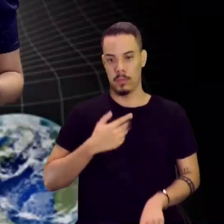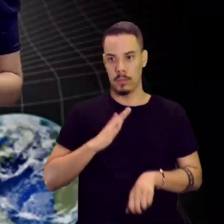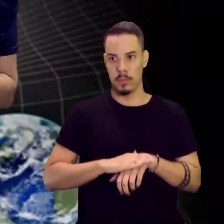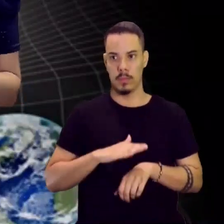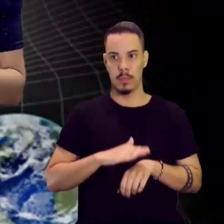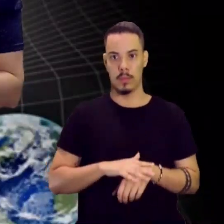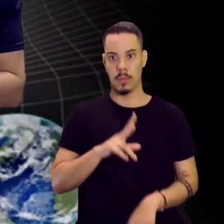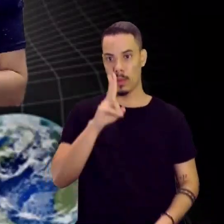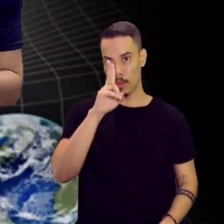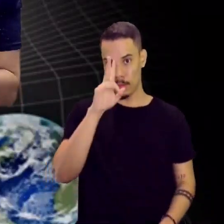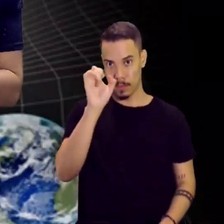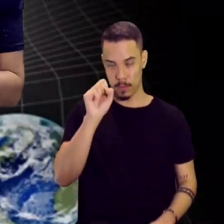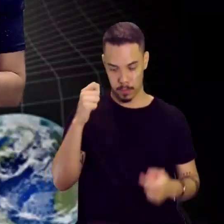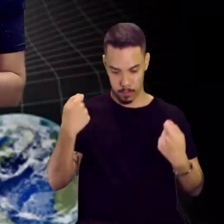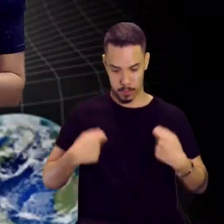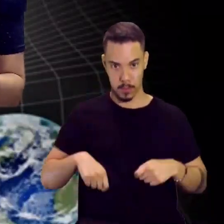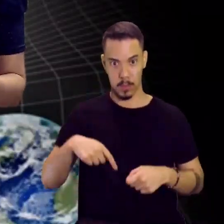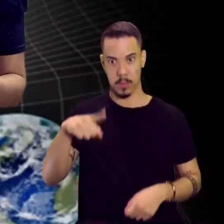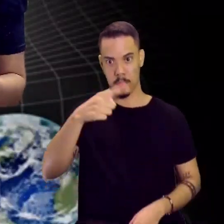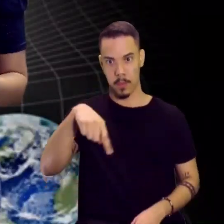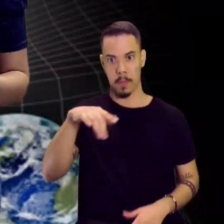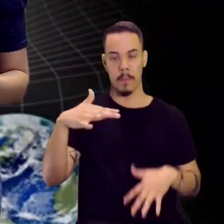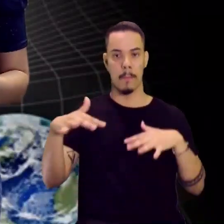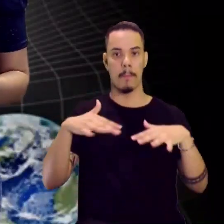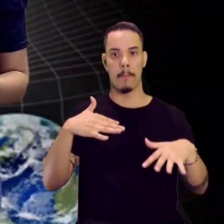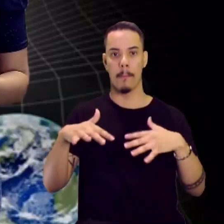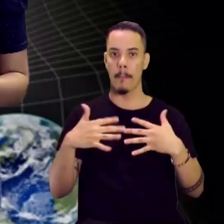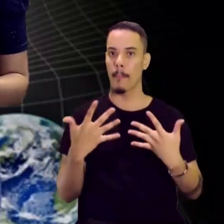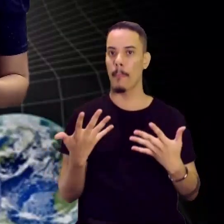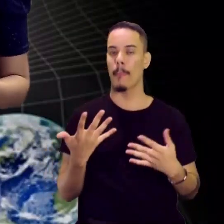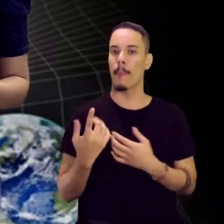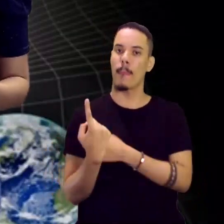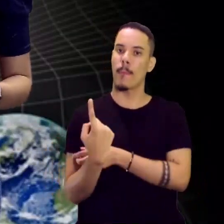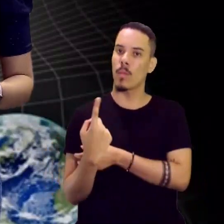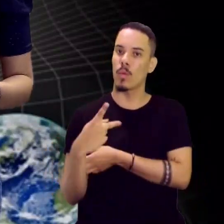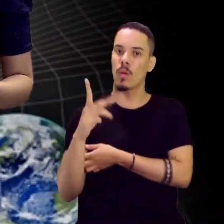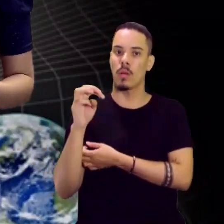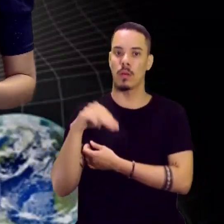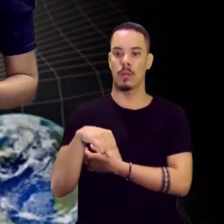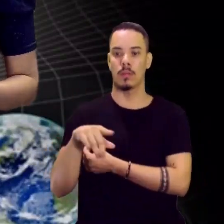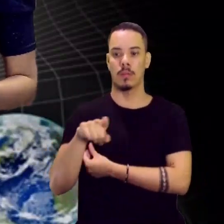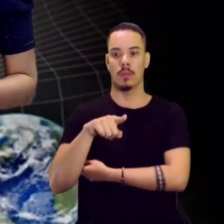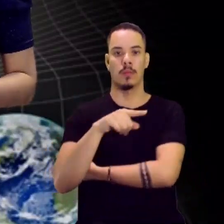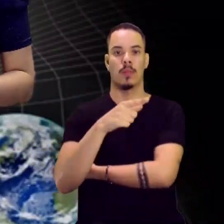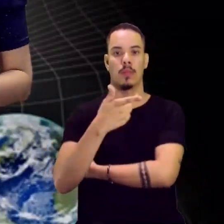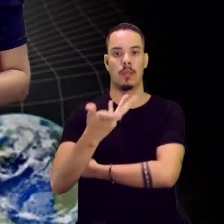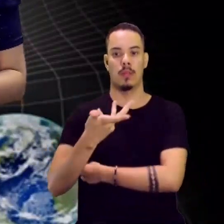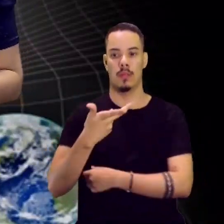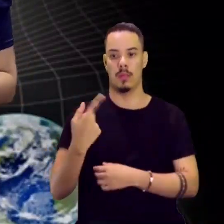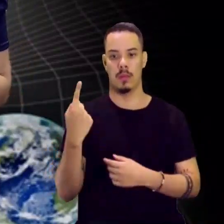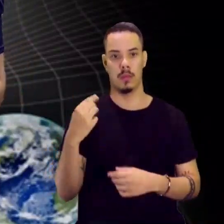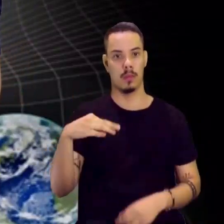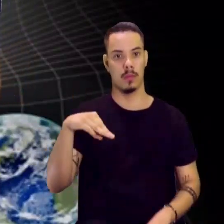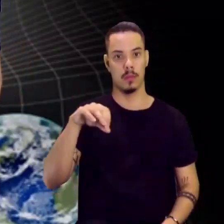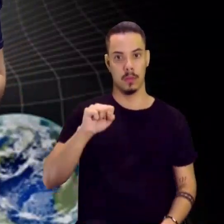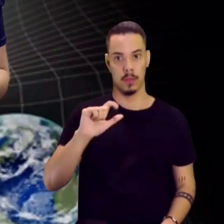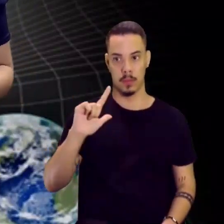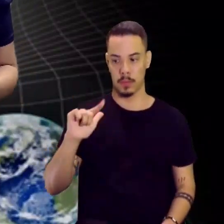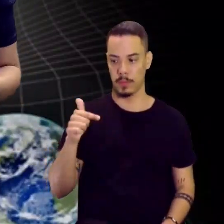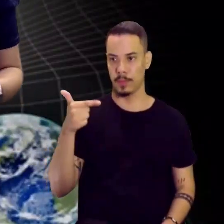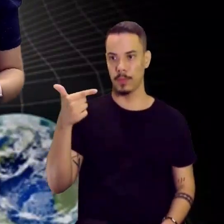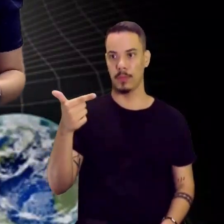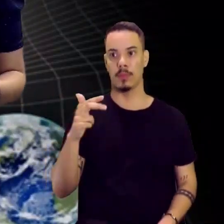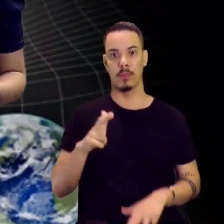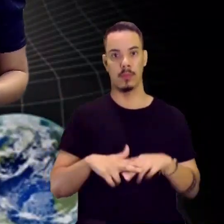que seria a força necessária para você movimentar ali um bloco de 1 quilograma e acelerar a 1 metro por segundo ao quadrado, né? Então a gente